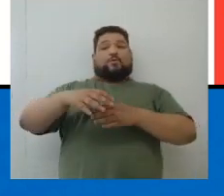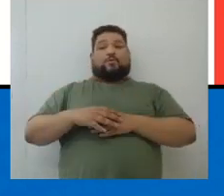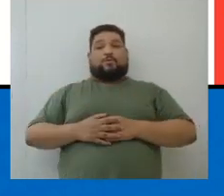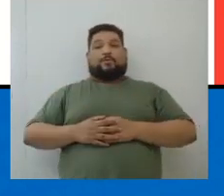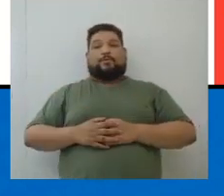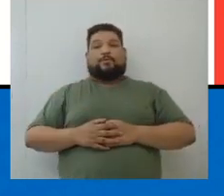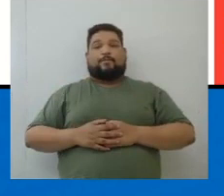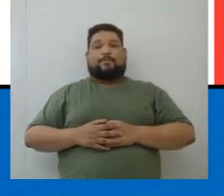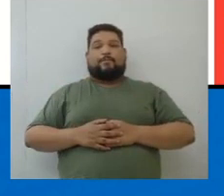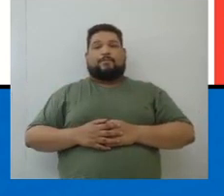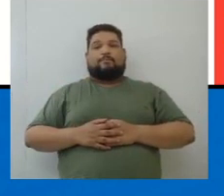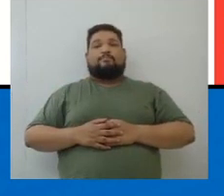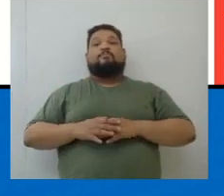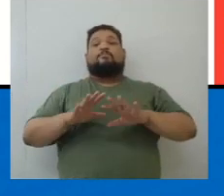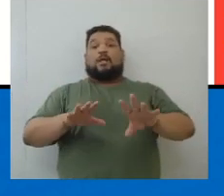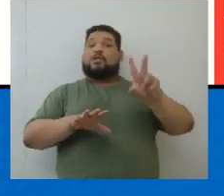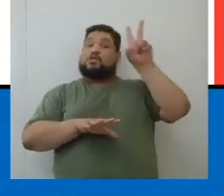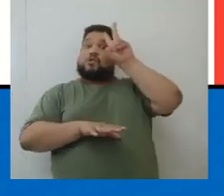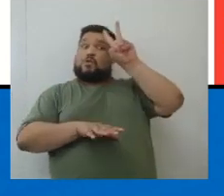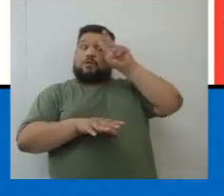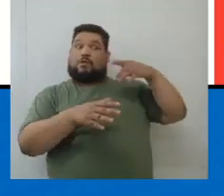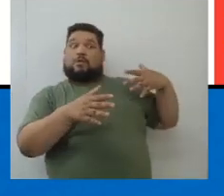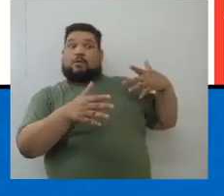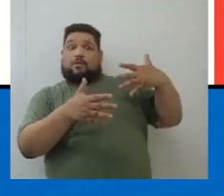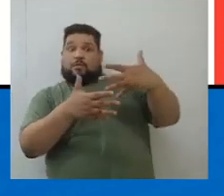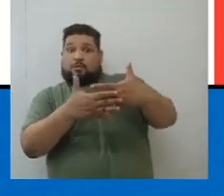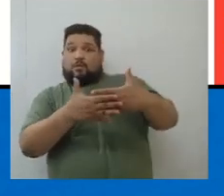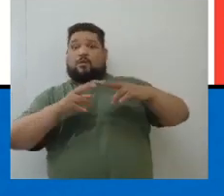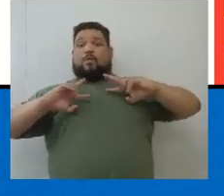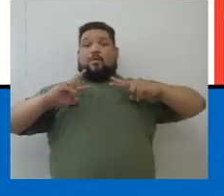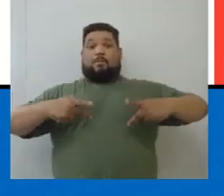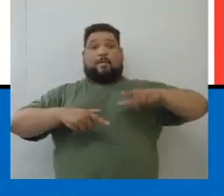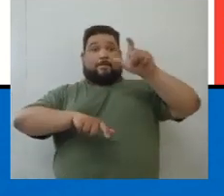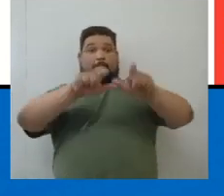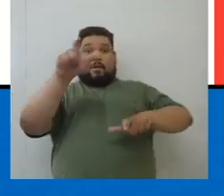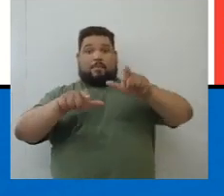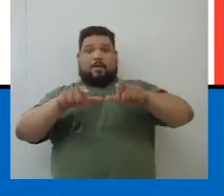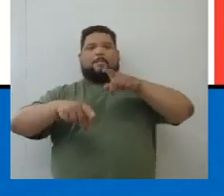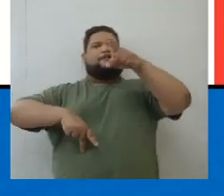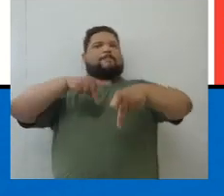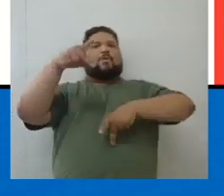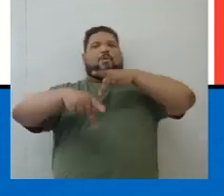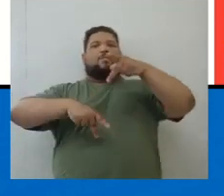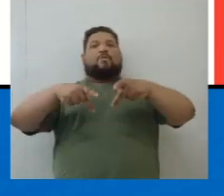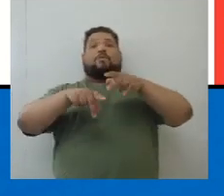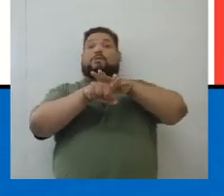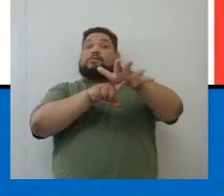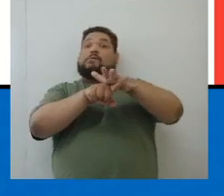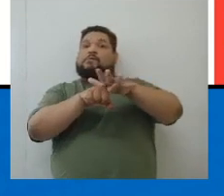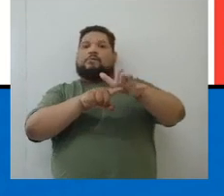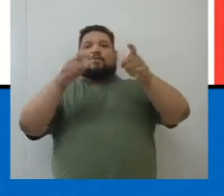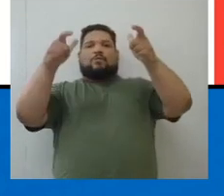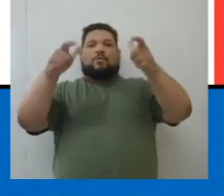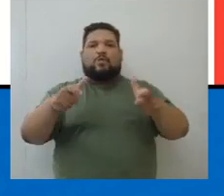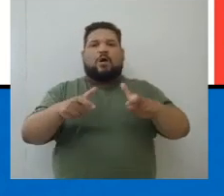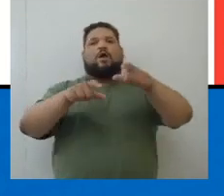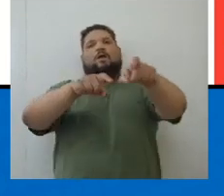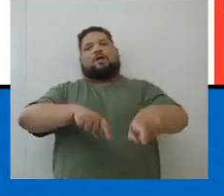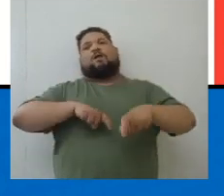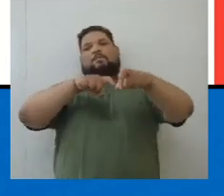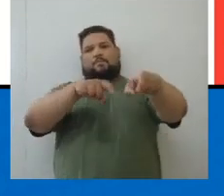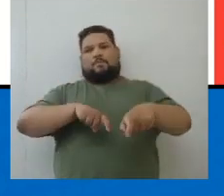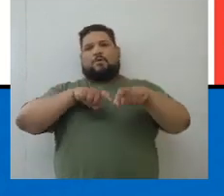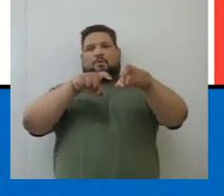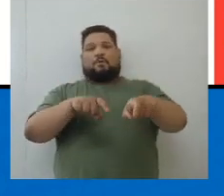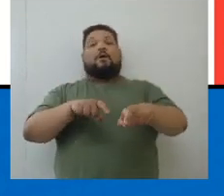então, ao longo da história da humanidade, boa parte da população vai estar alojada no campo. Só a